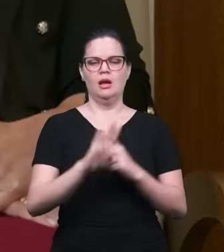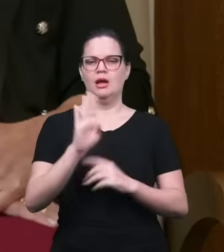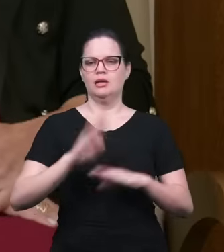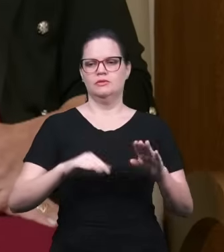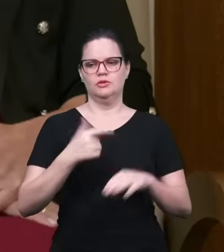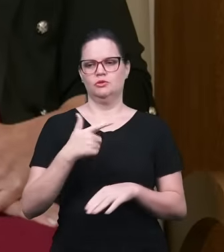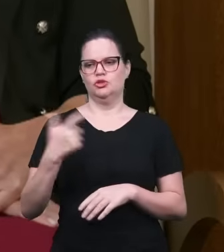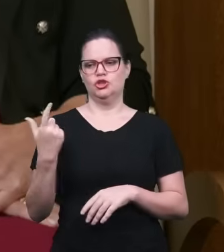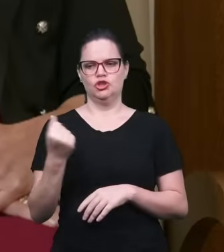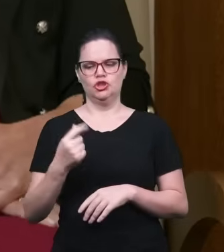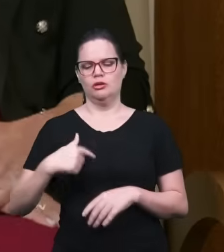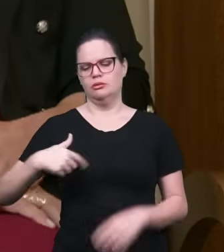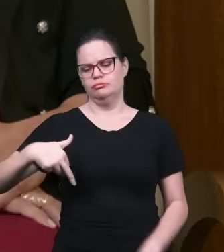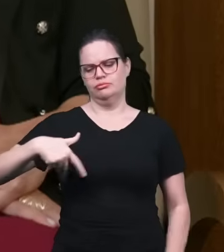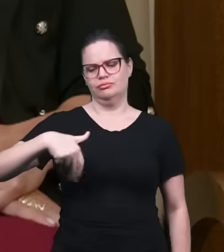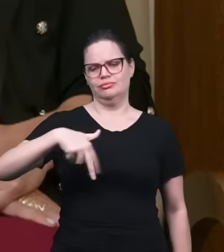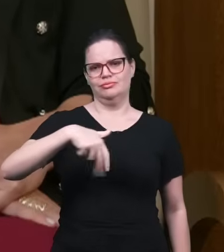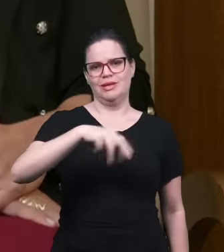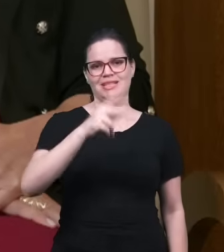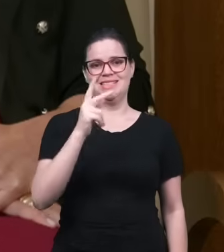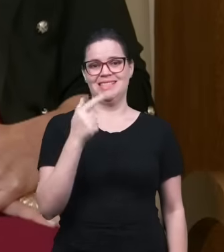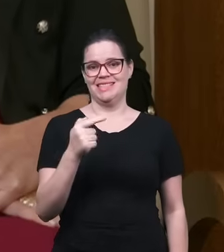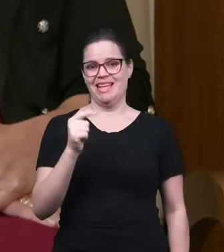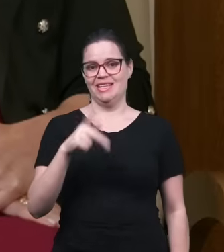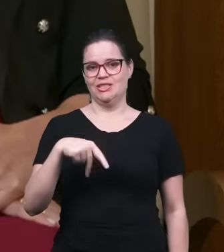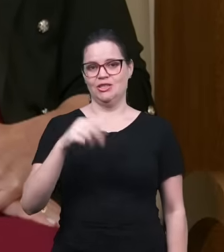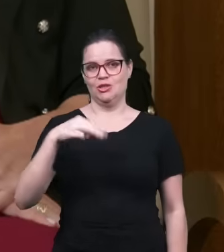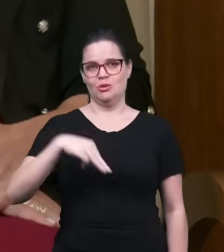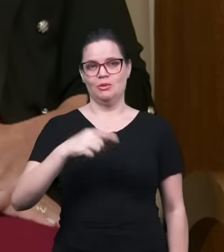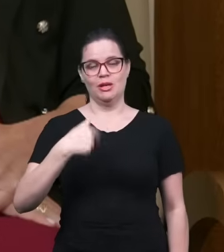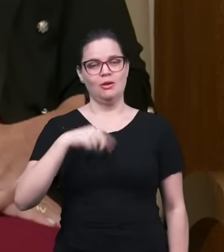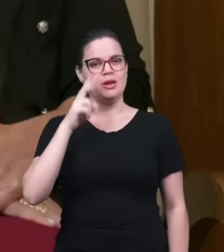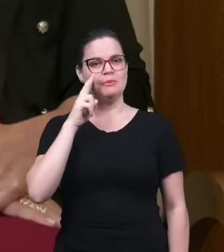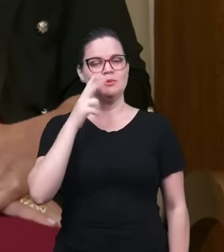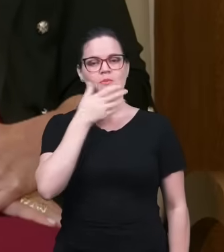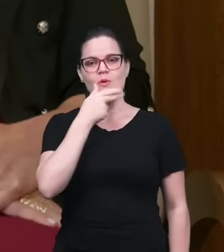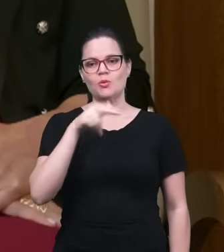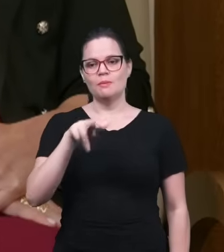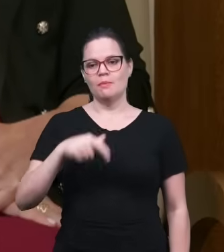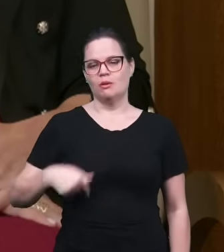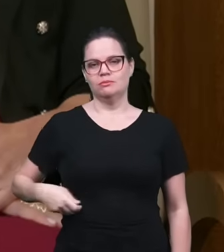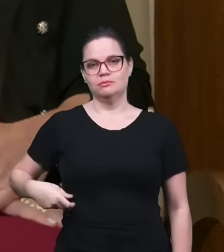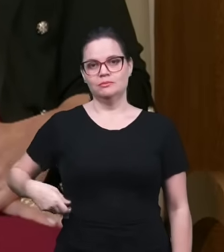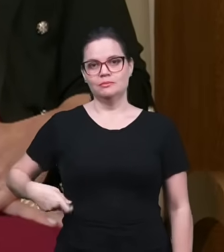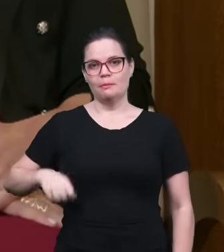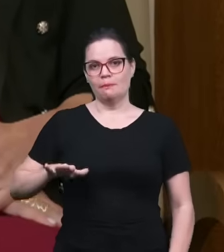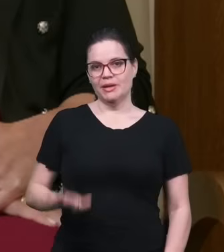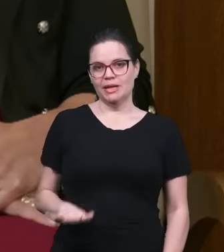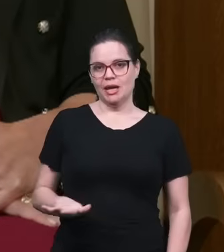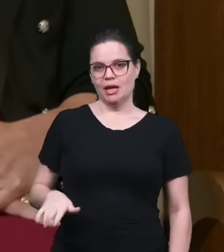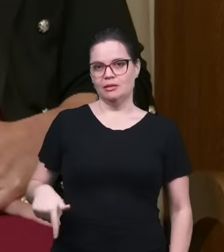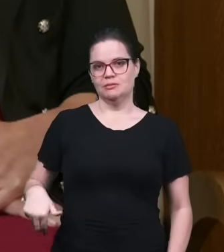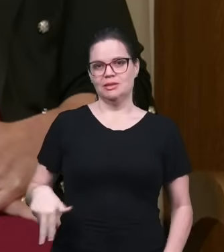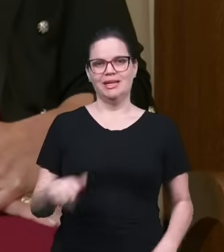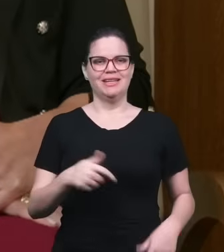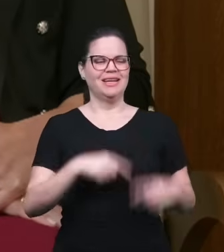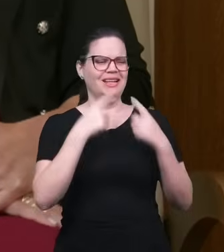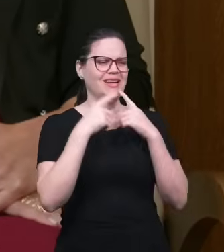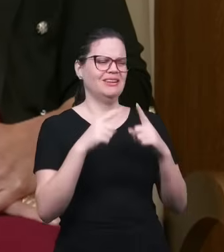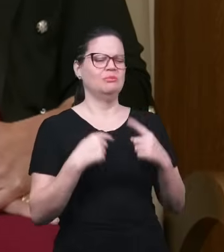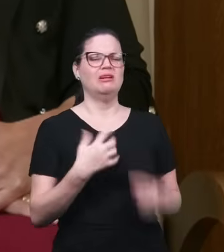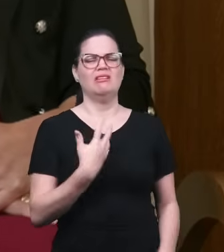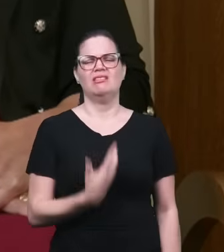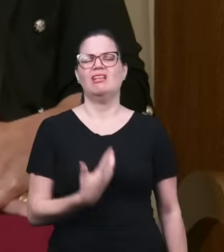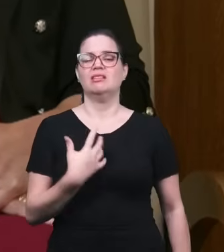alguma coisa, elas caminhavam 7 quilômetros conosco. Eu lembro do meu irmão pequeno, né? E a gente caminhando, às vezes ele reclamando ali, tal,